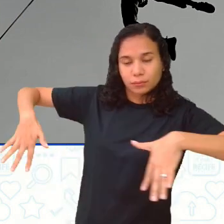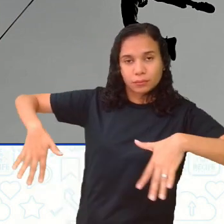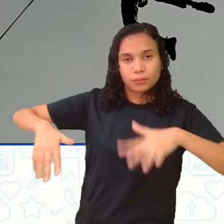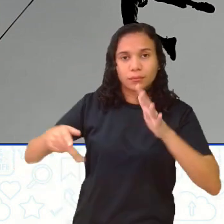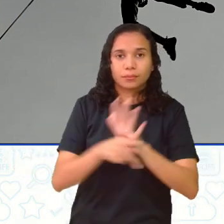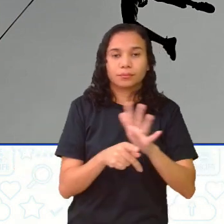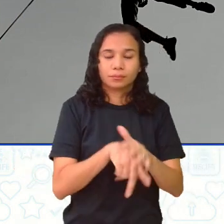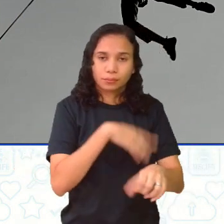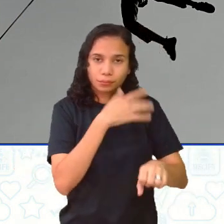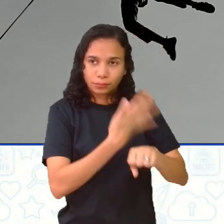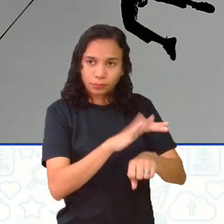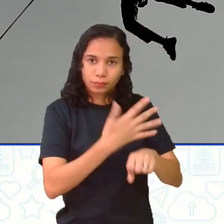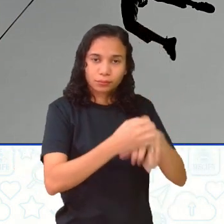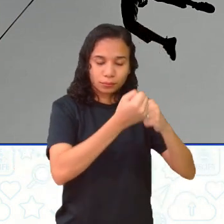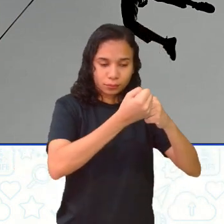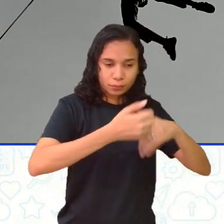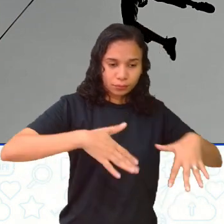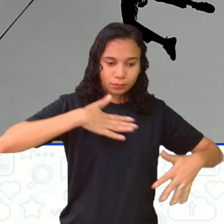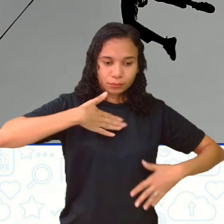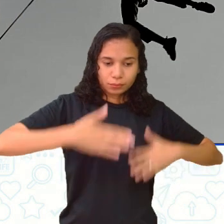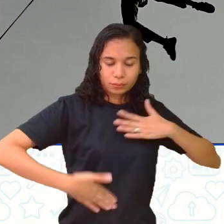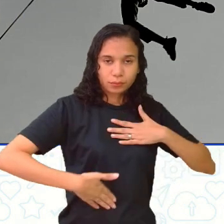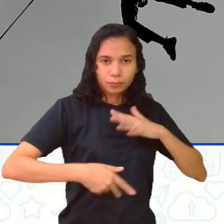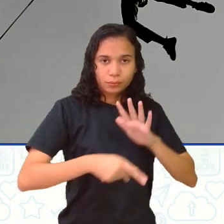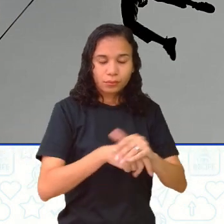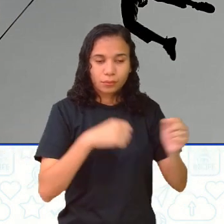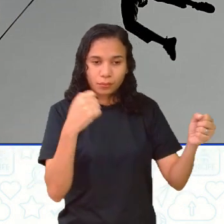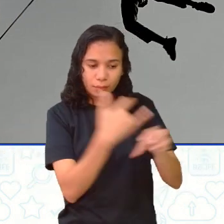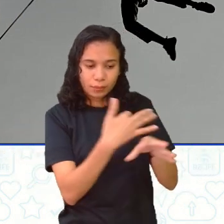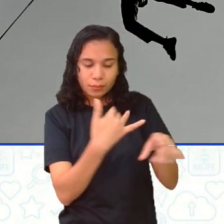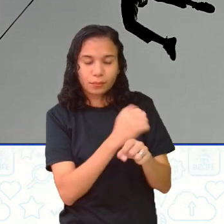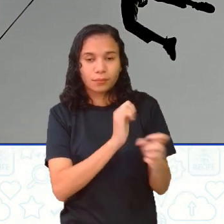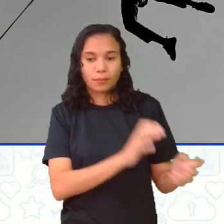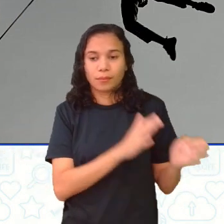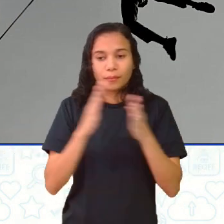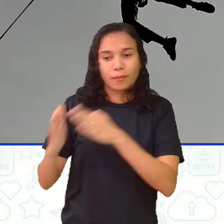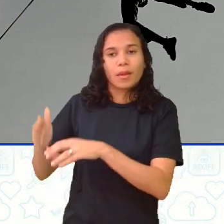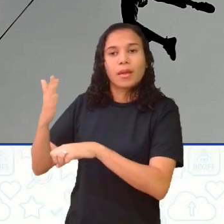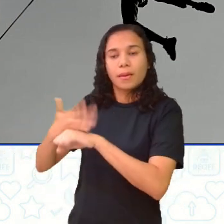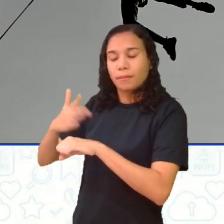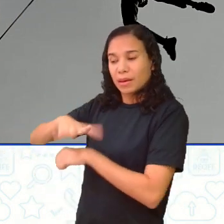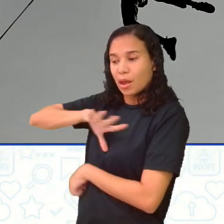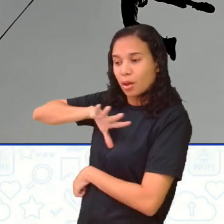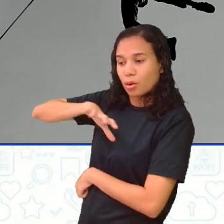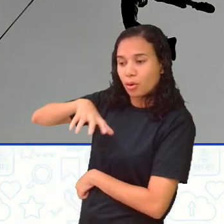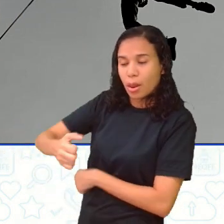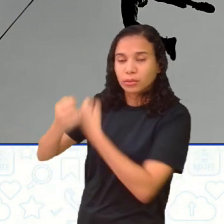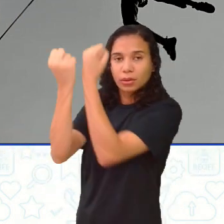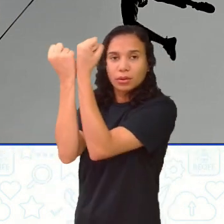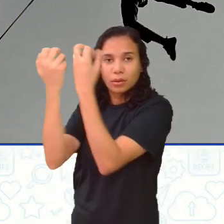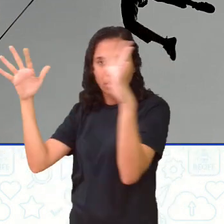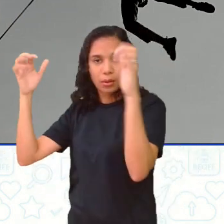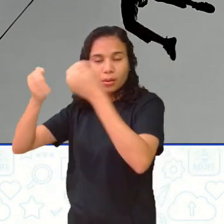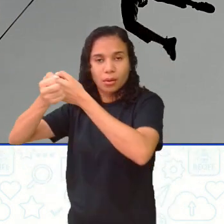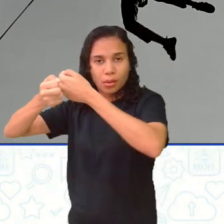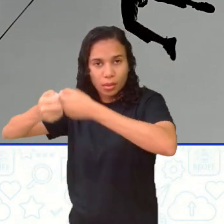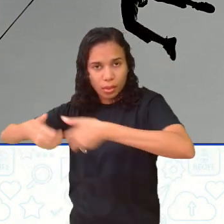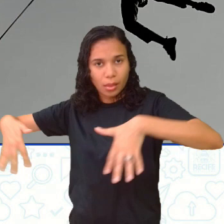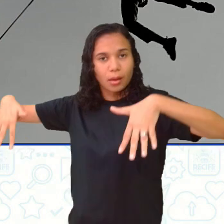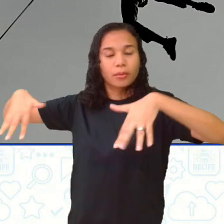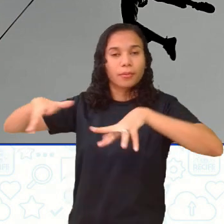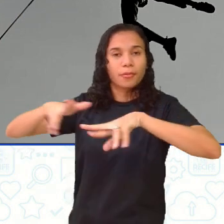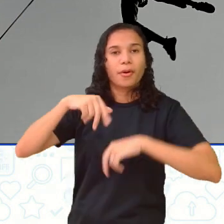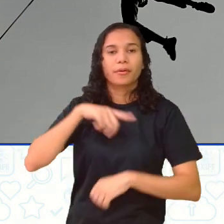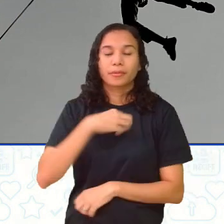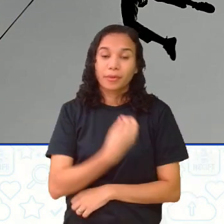de aventura urbana e temos práticas corporais de aventura na natureza. Então, nós